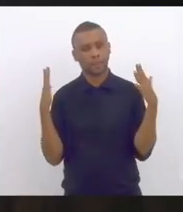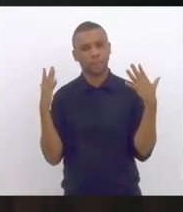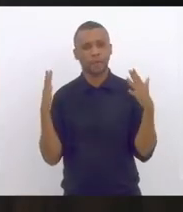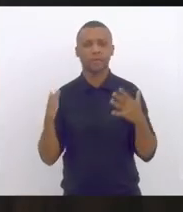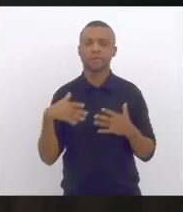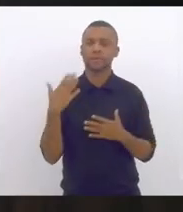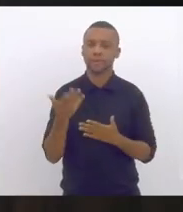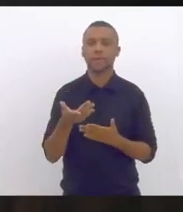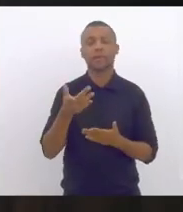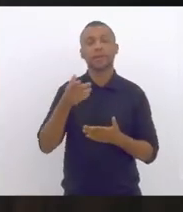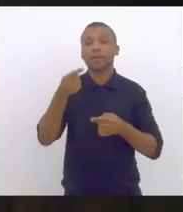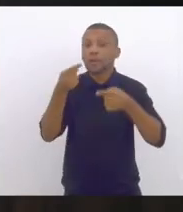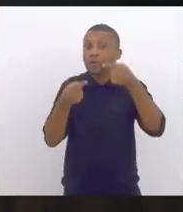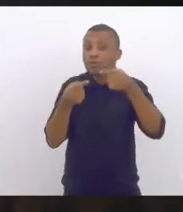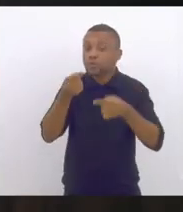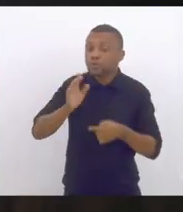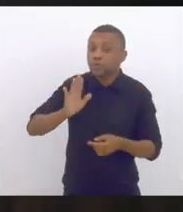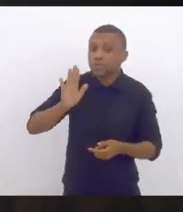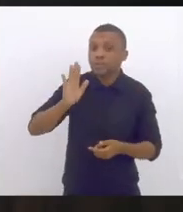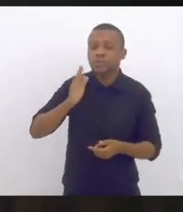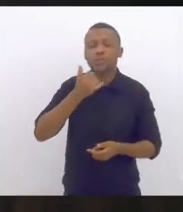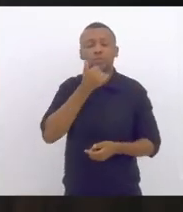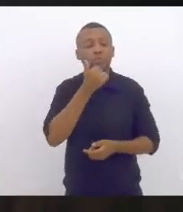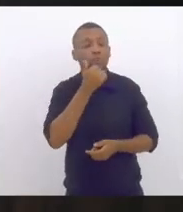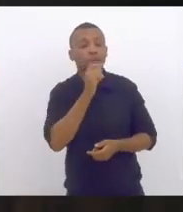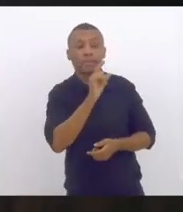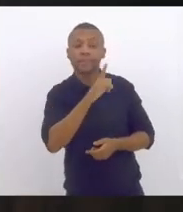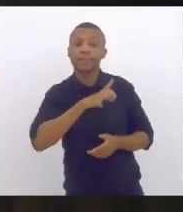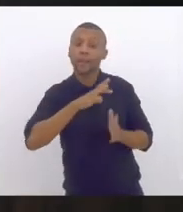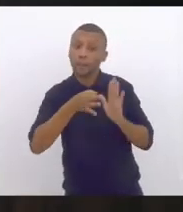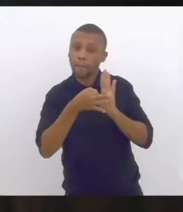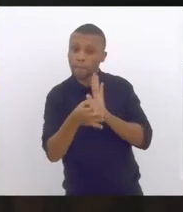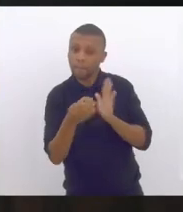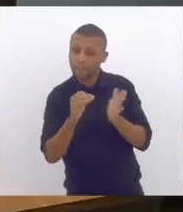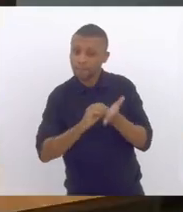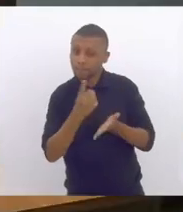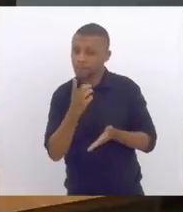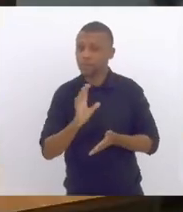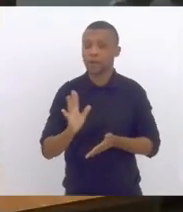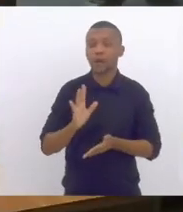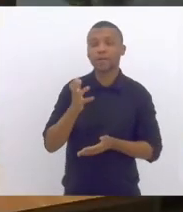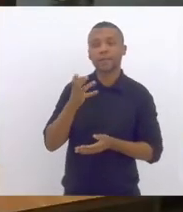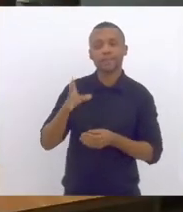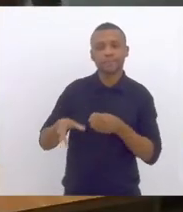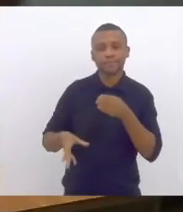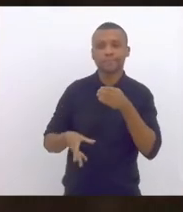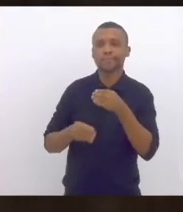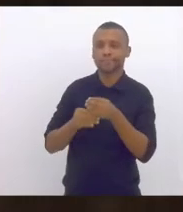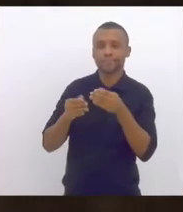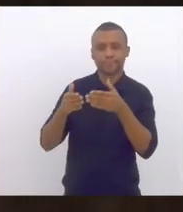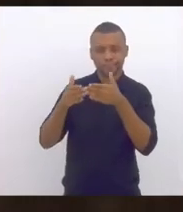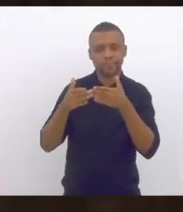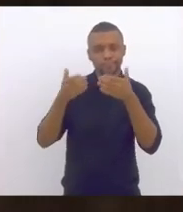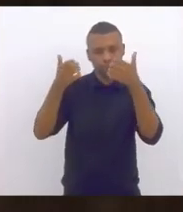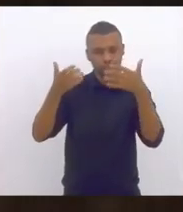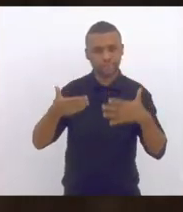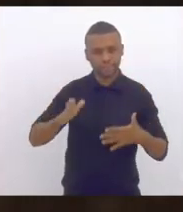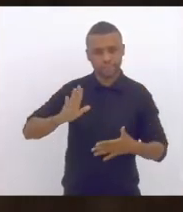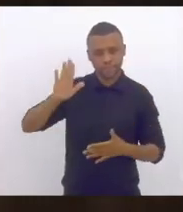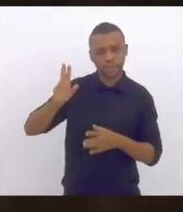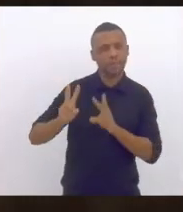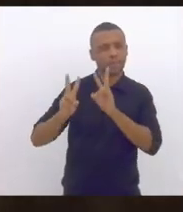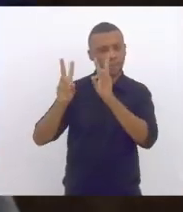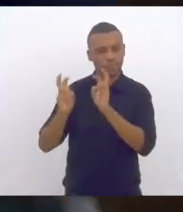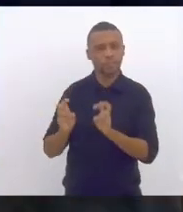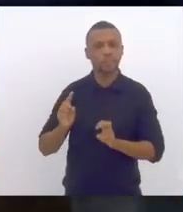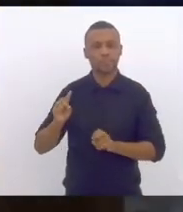E para discutir... Senhor presidente... tem um parecer ainda? Não, eu queria fazer uma pela ordem em relação a essa questão.